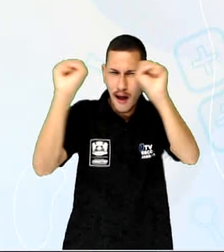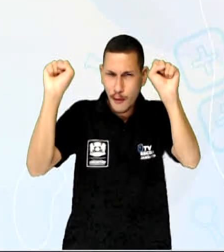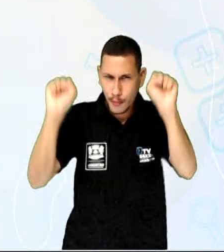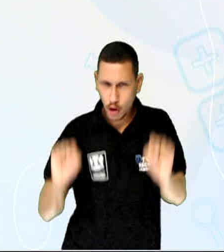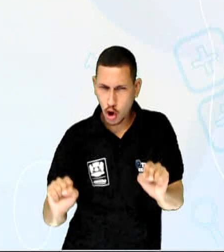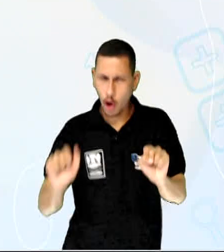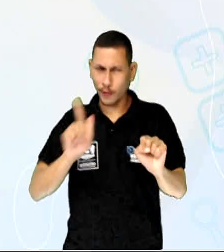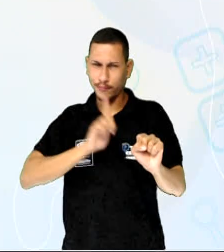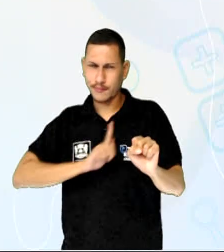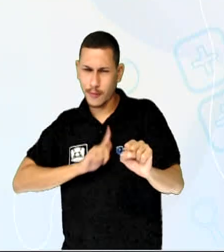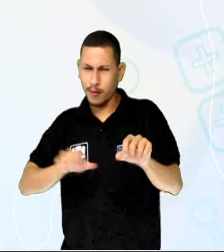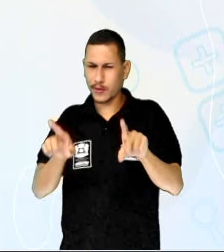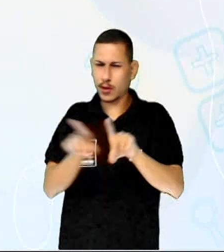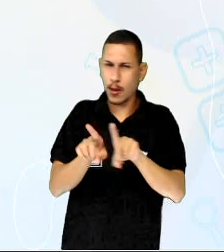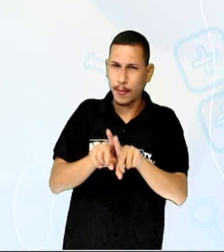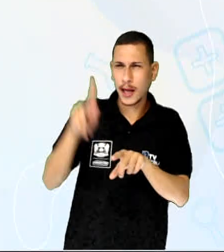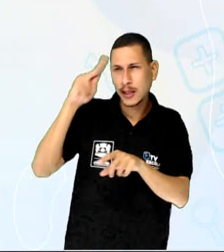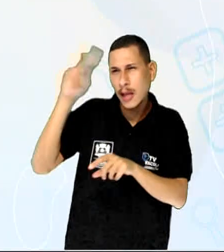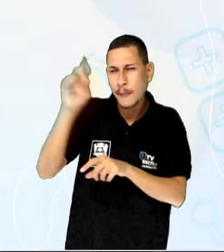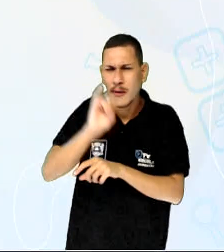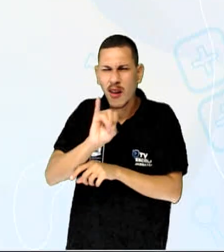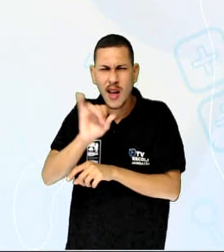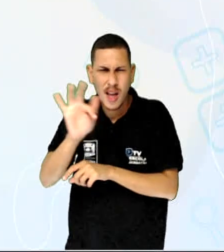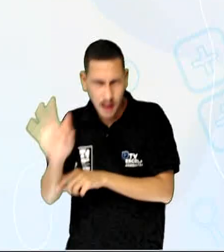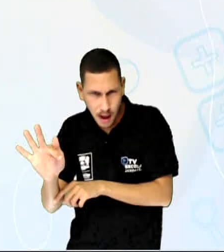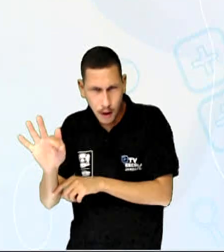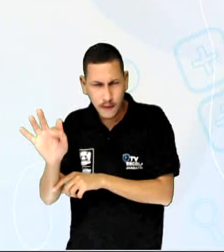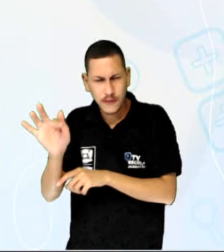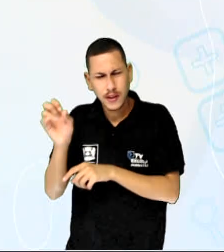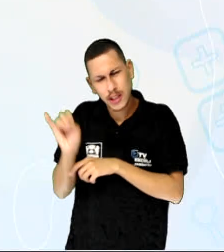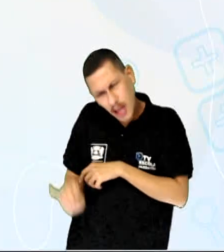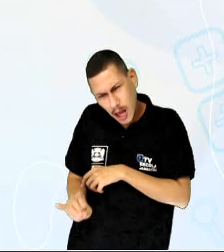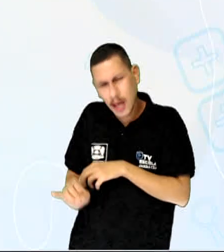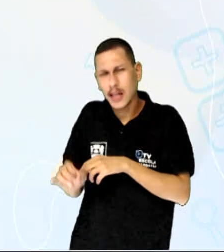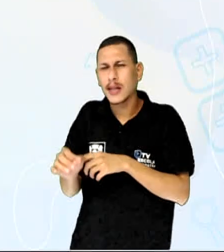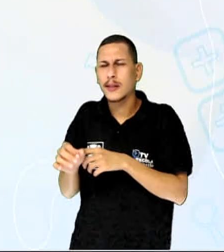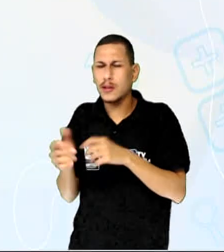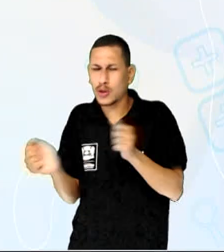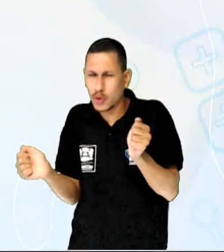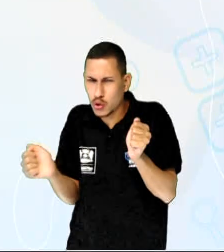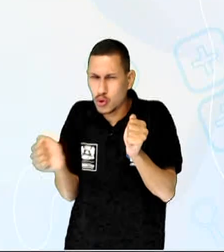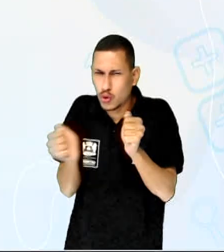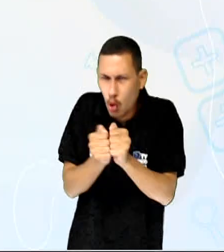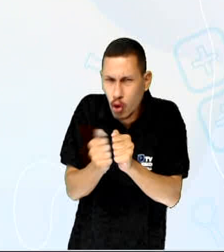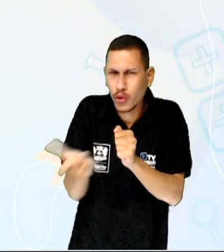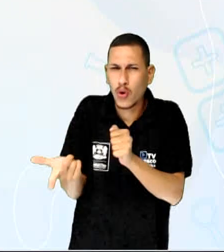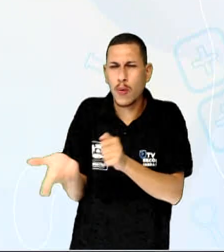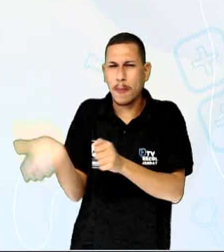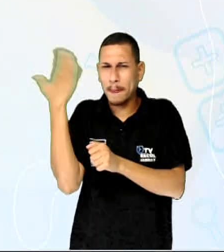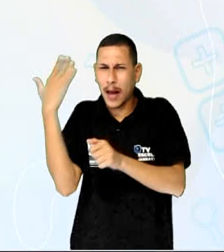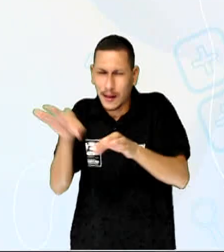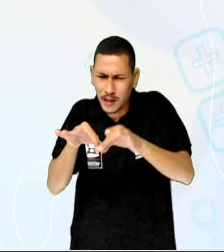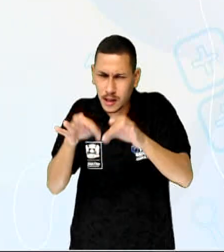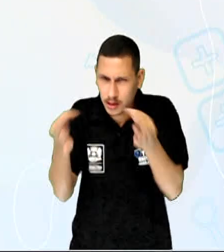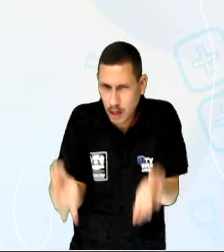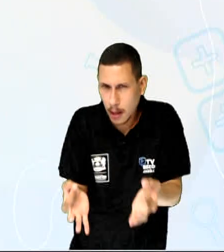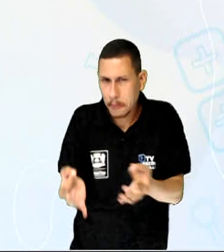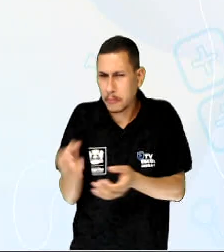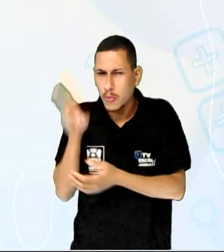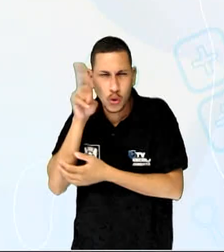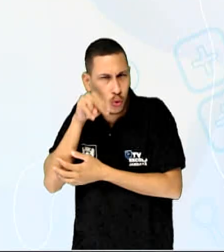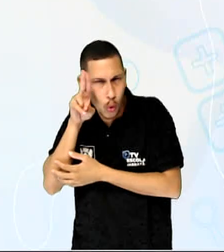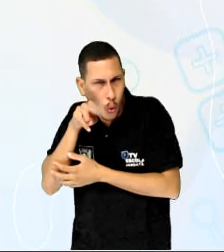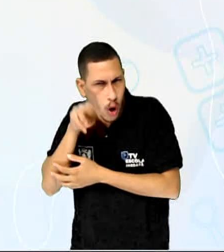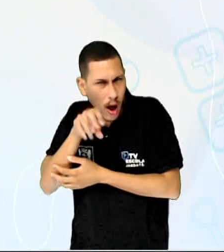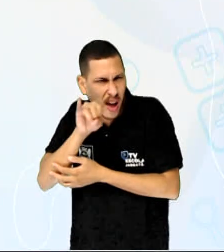né? Lembrando sempre que o if, ele sempre vai vir ali, ó, coladinho com o simple past. Tudo bem? Nunca